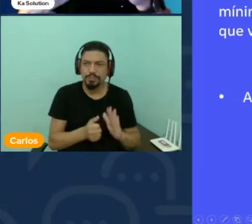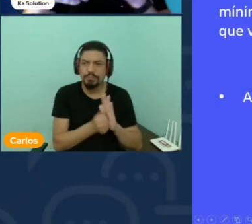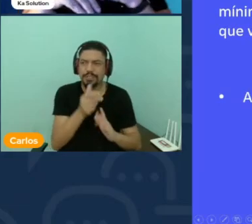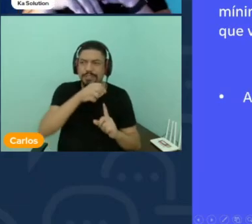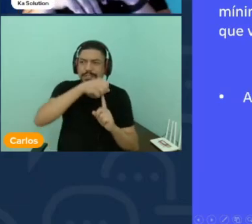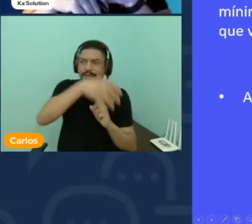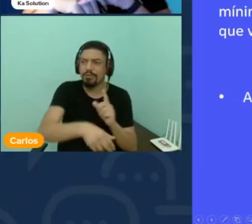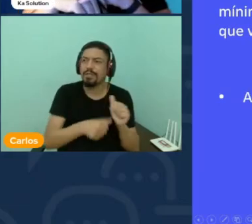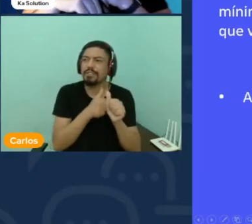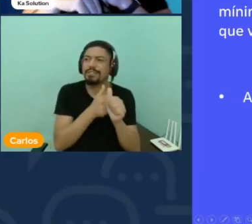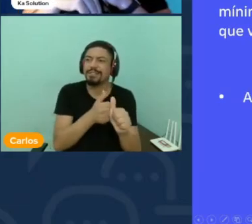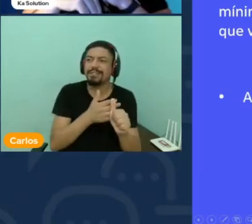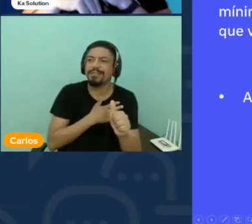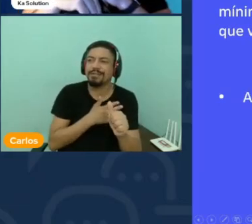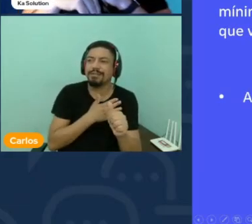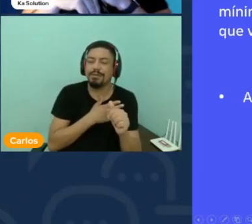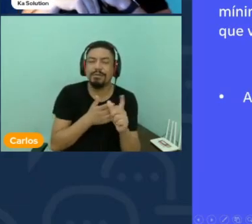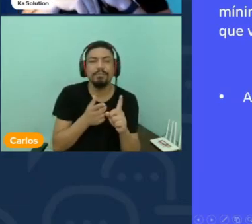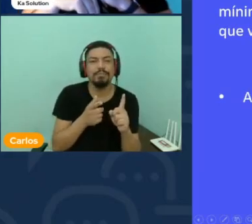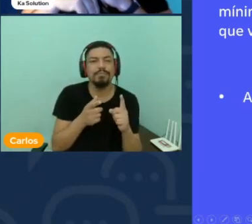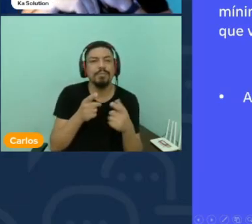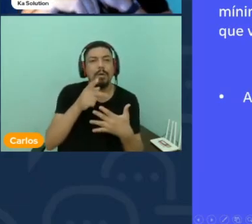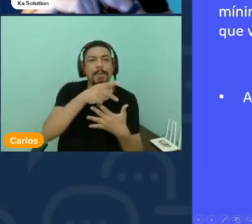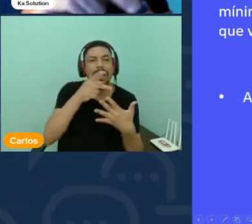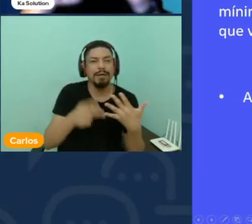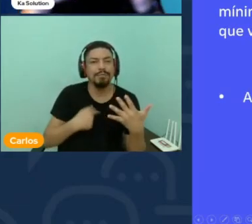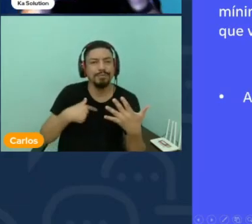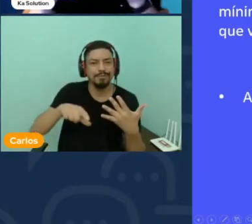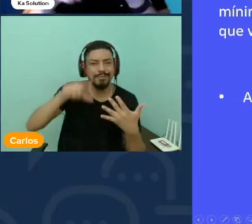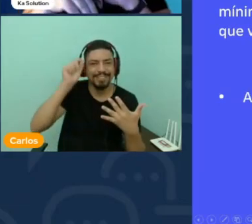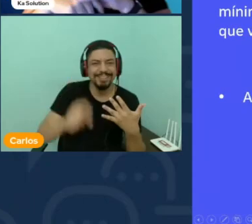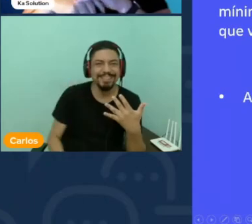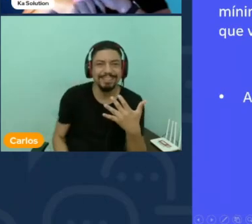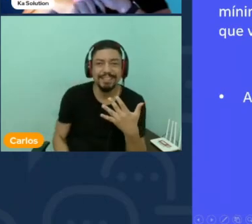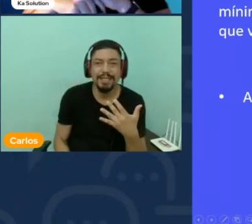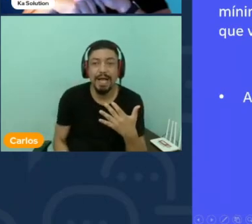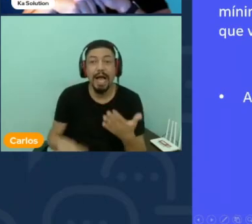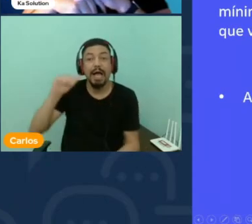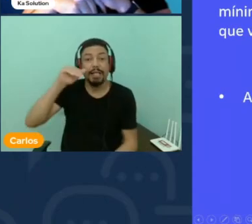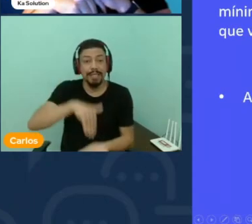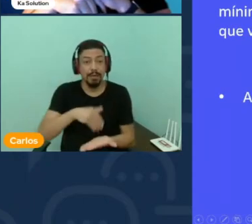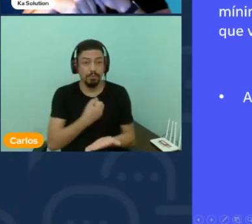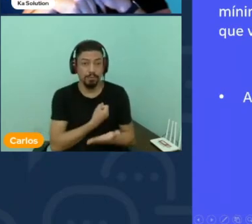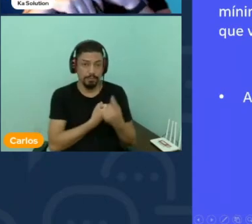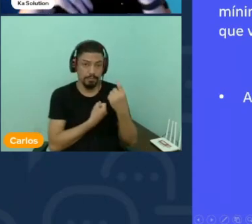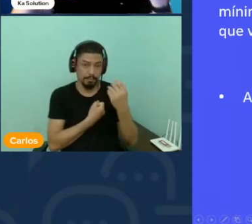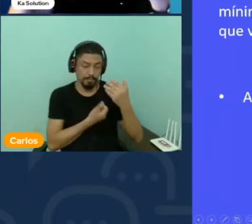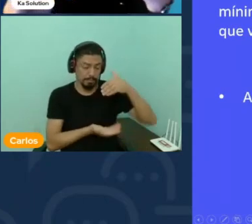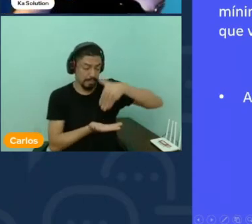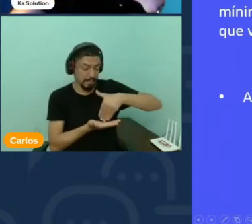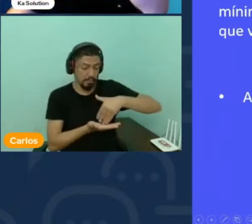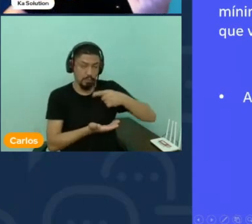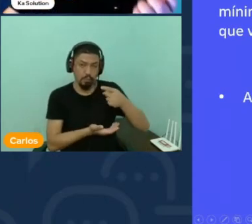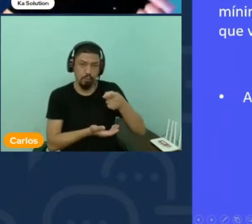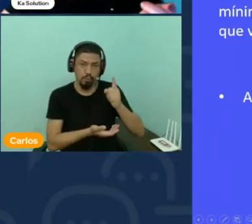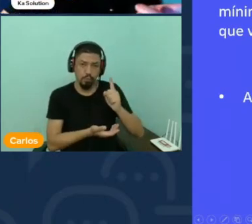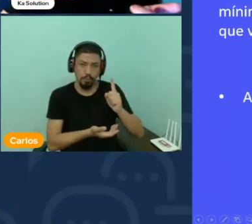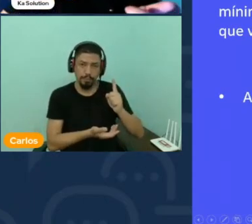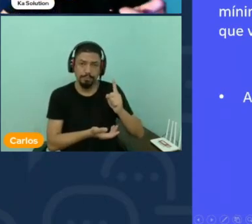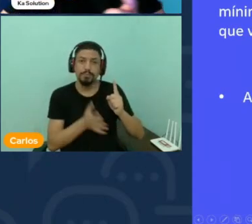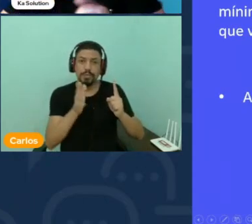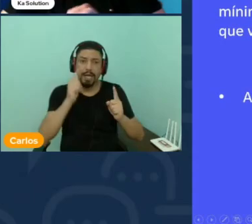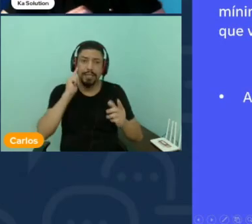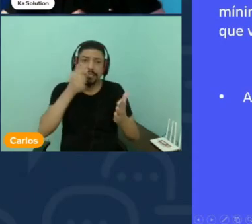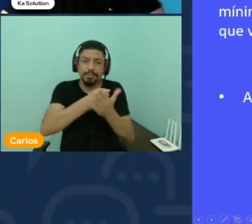acordo ali com os parâmetros que eu defini, até chegar no mínimo ali de 1. Então, uma vez